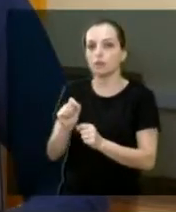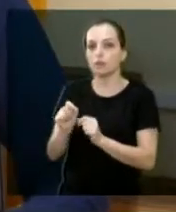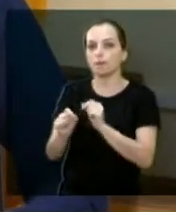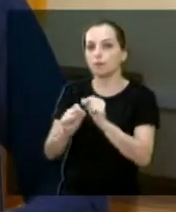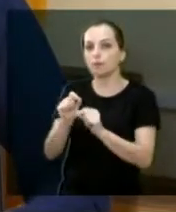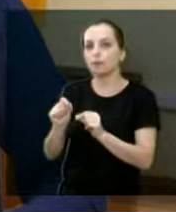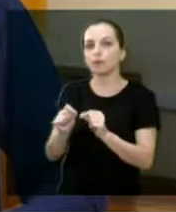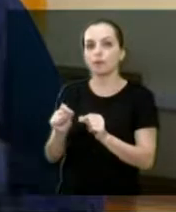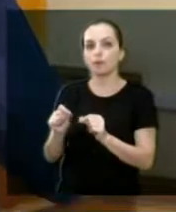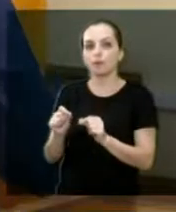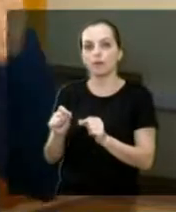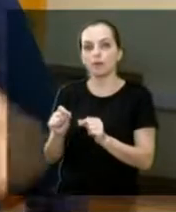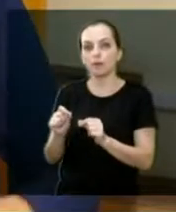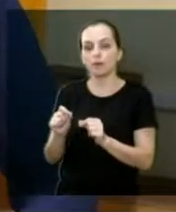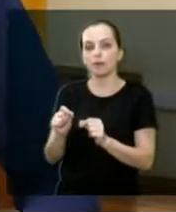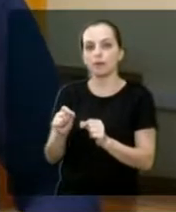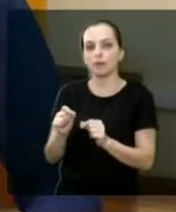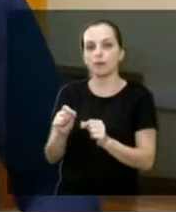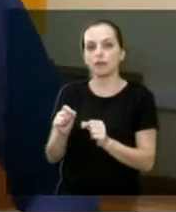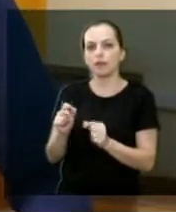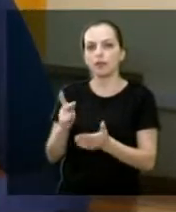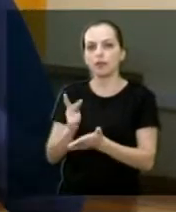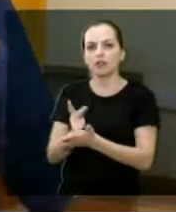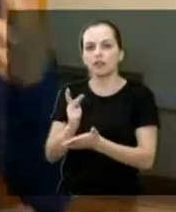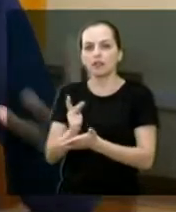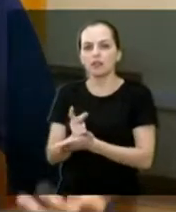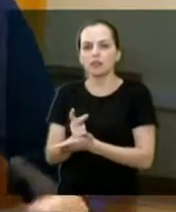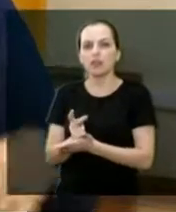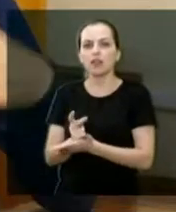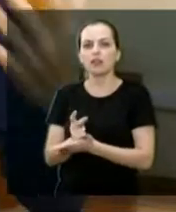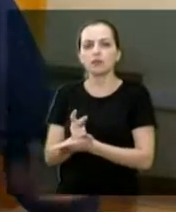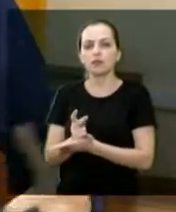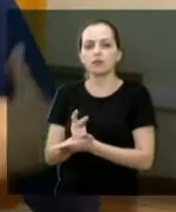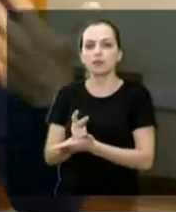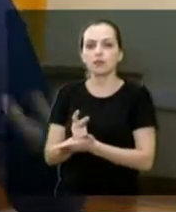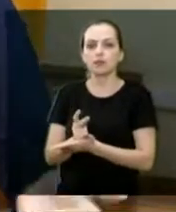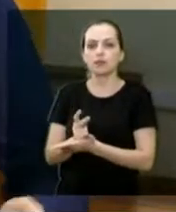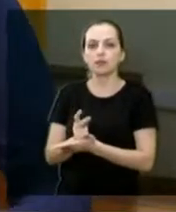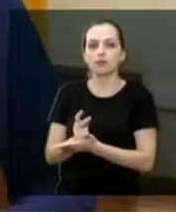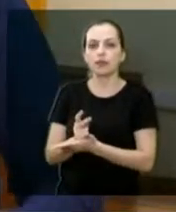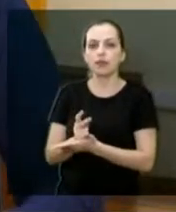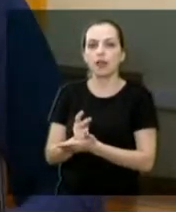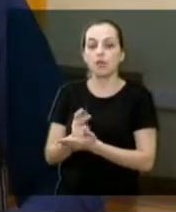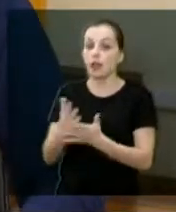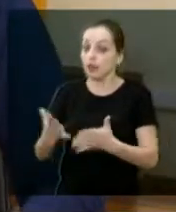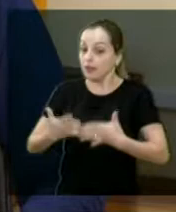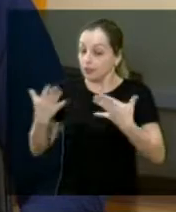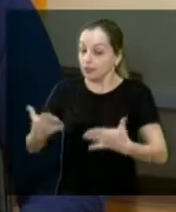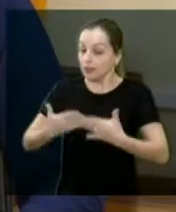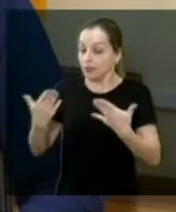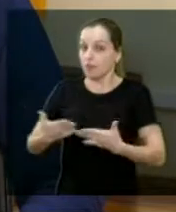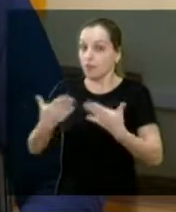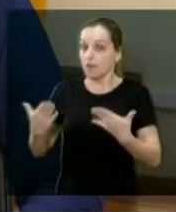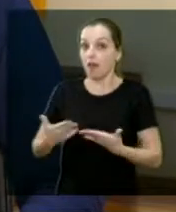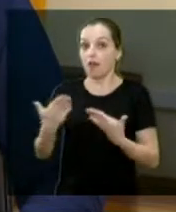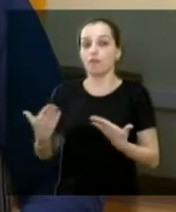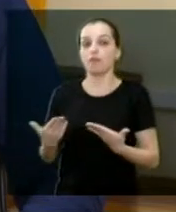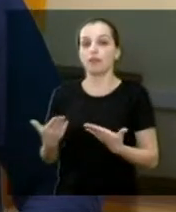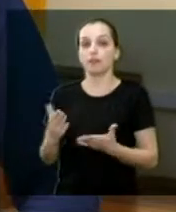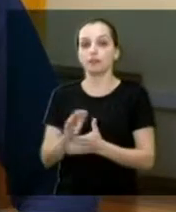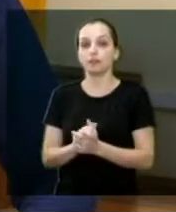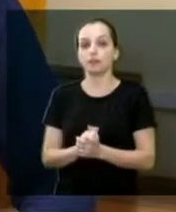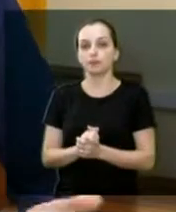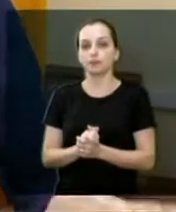José Roberto Fernandes sempre foi para cima, né? Ele entrava, muito boa tarde, não sei o que lá, ele botava as coisas para cima. Ele esteve aqui outro dia contando as suas